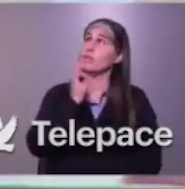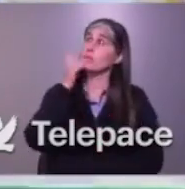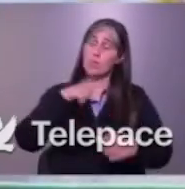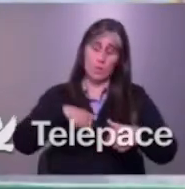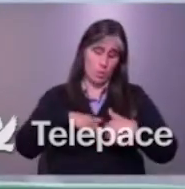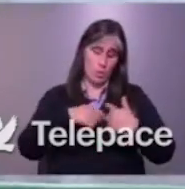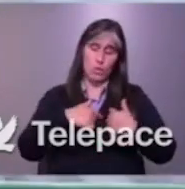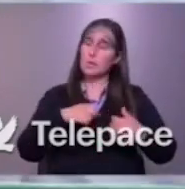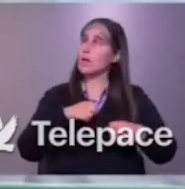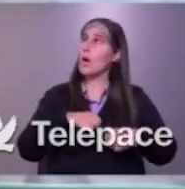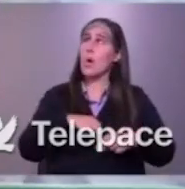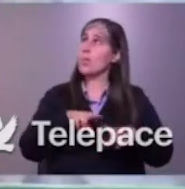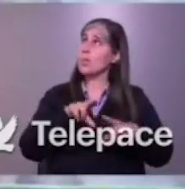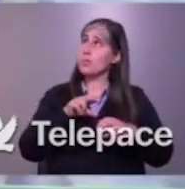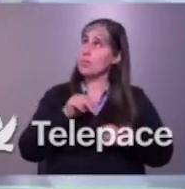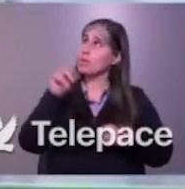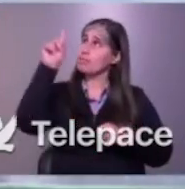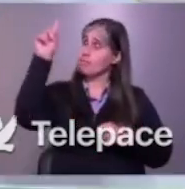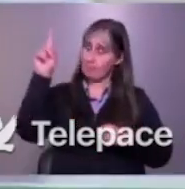Dizei-me.